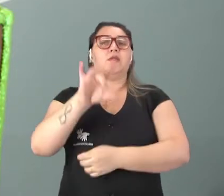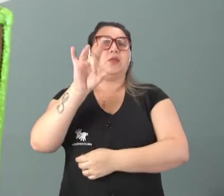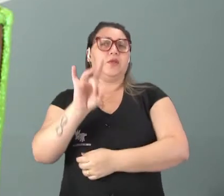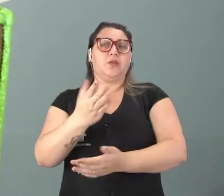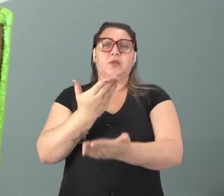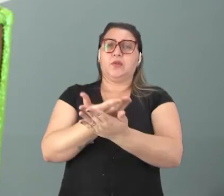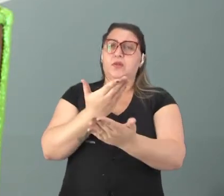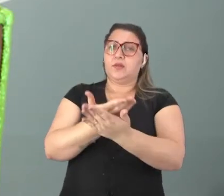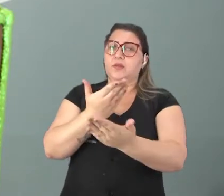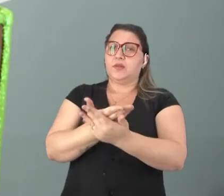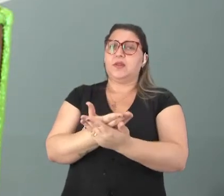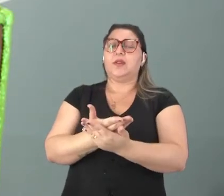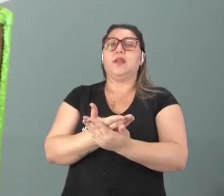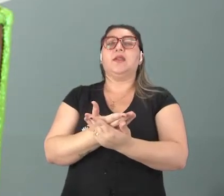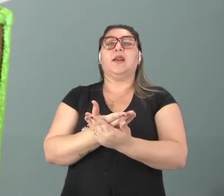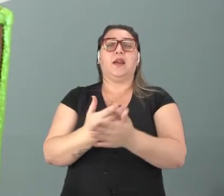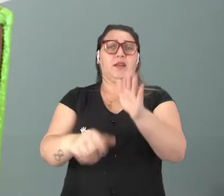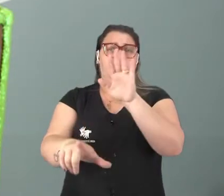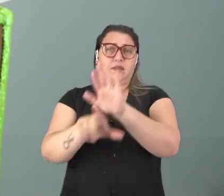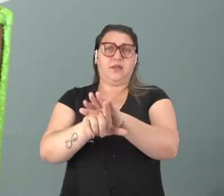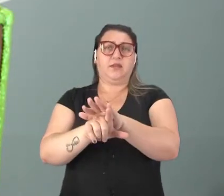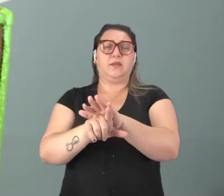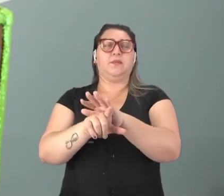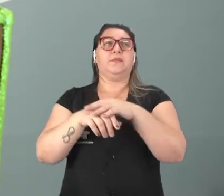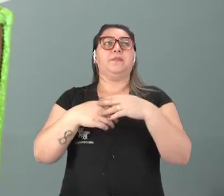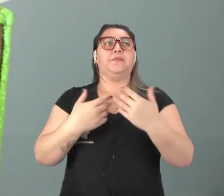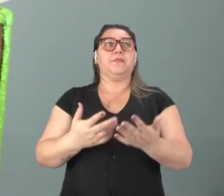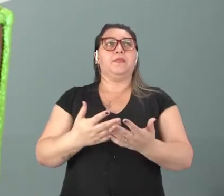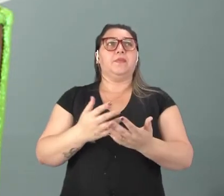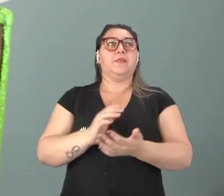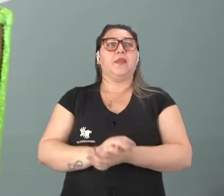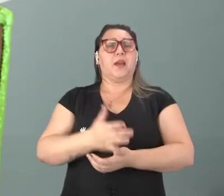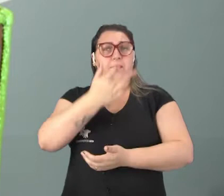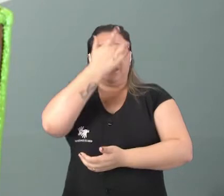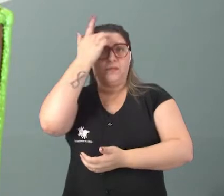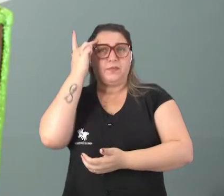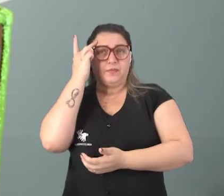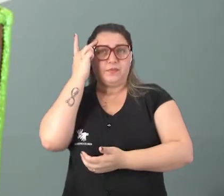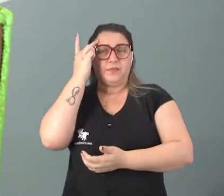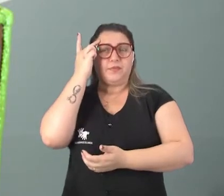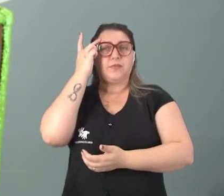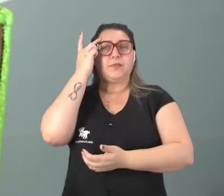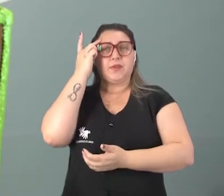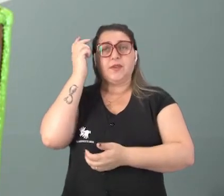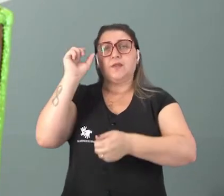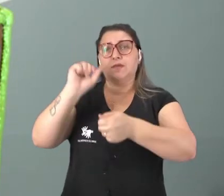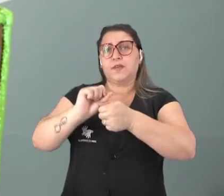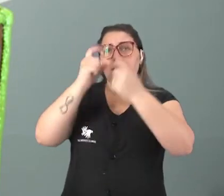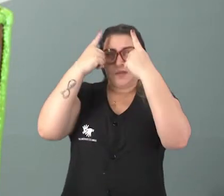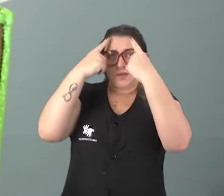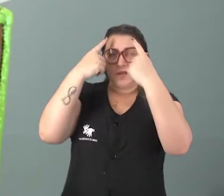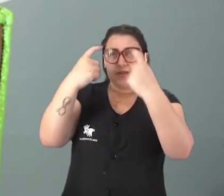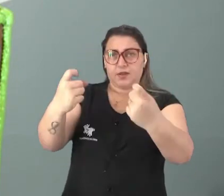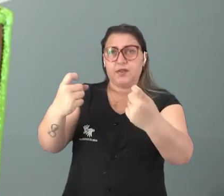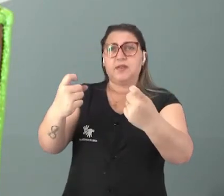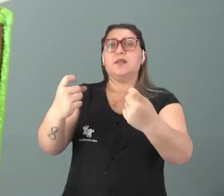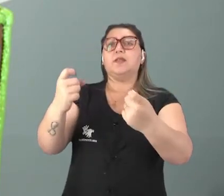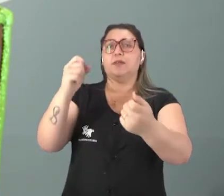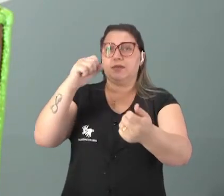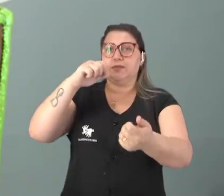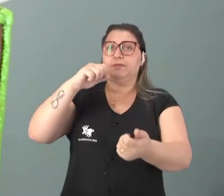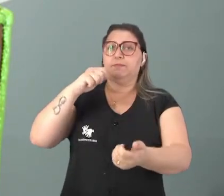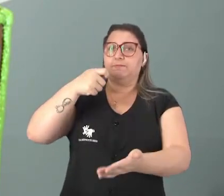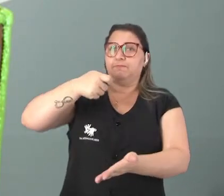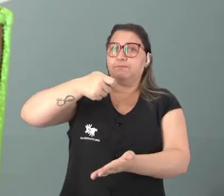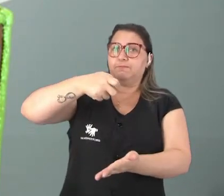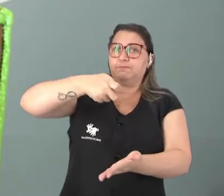estudar direitinho aqui a lei, tá? E a pessoa que cometeu tal violência é